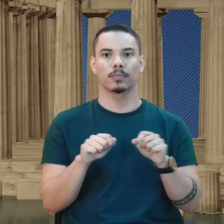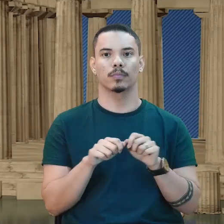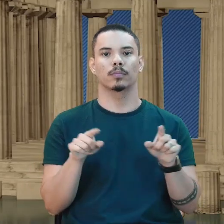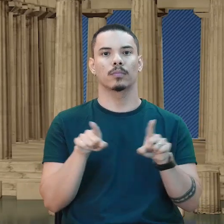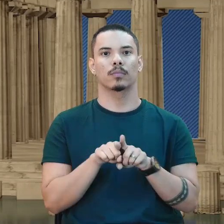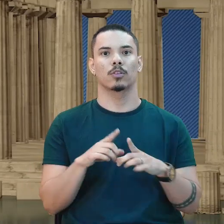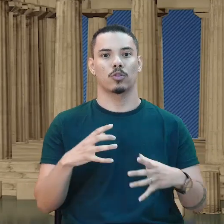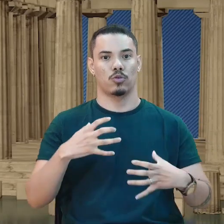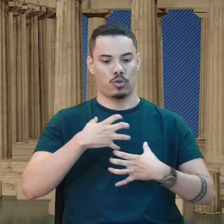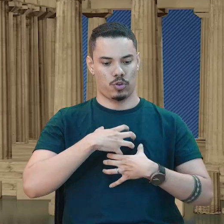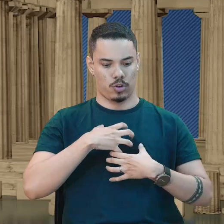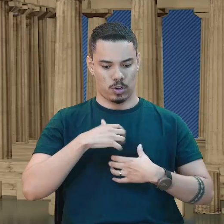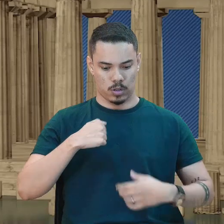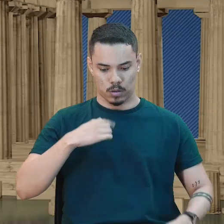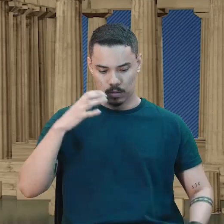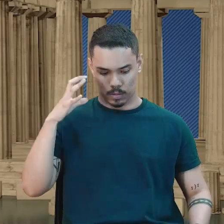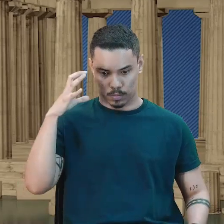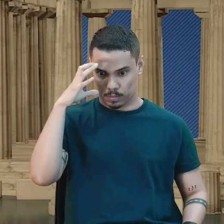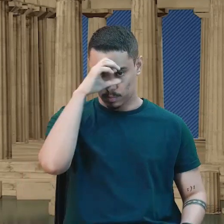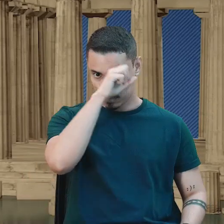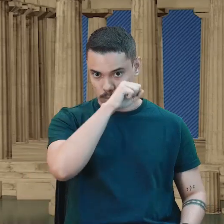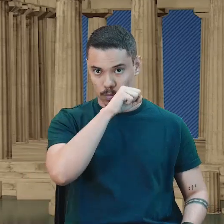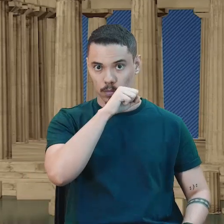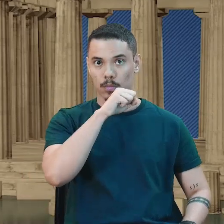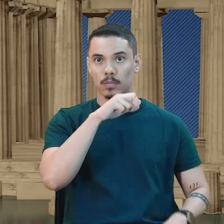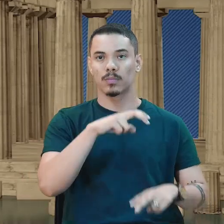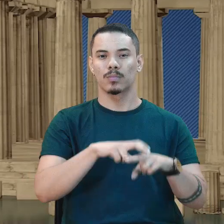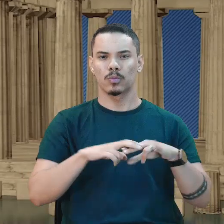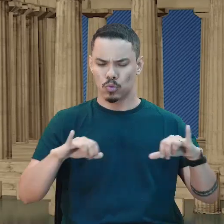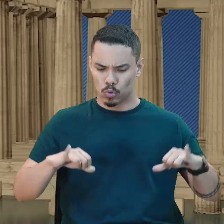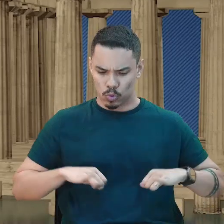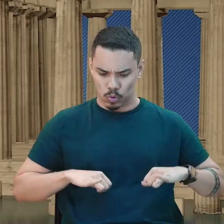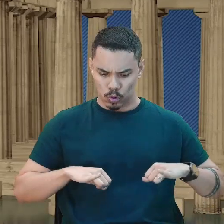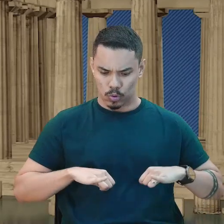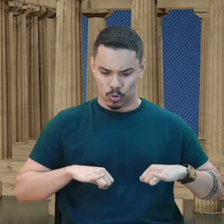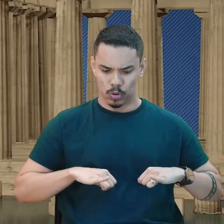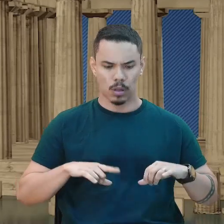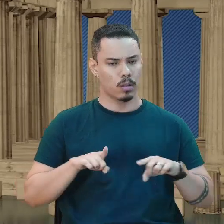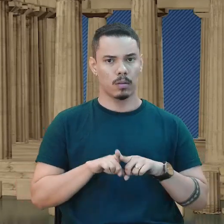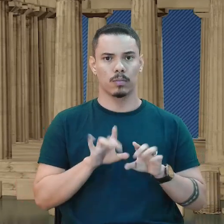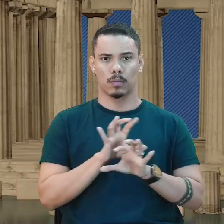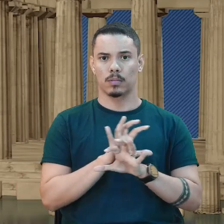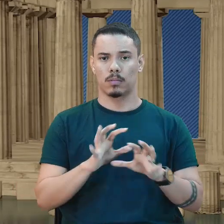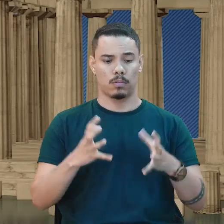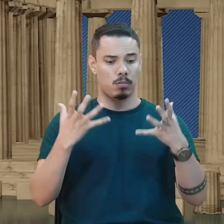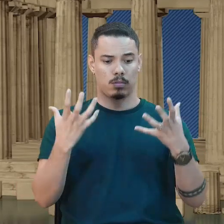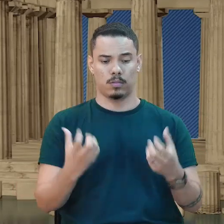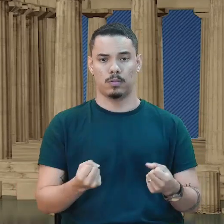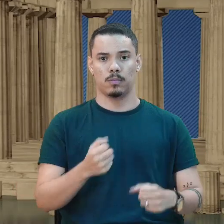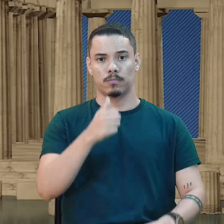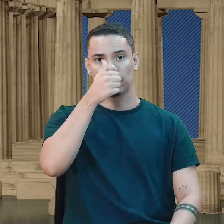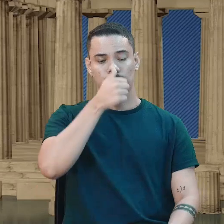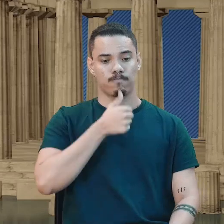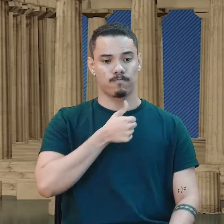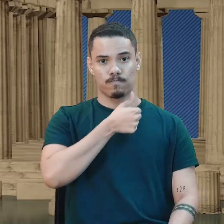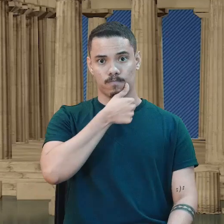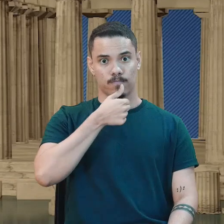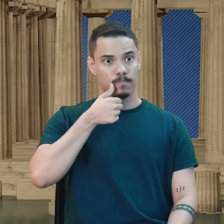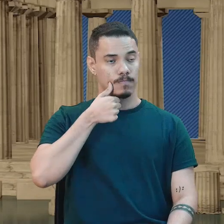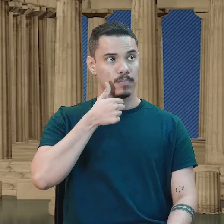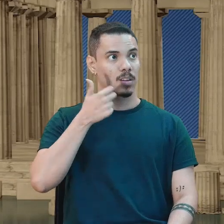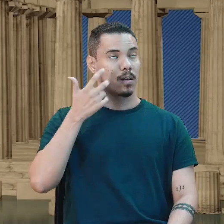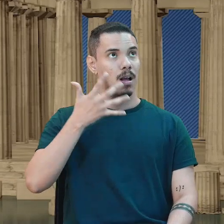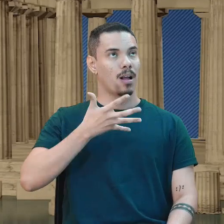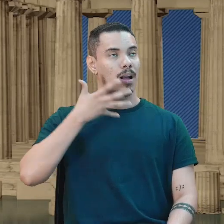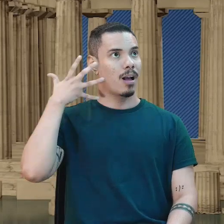forma de aprendizado. Então, até mesmo com o sofrimento é assim, aceitar os sofrimentos da vida com serenidade, porque a